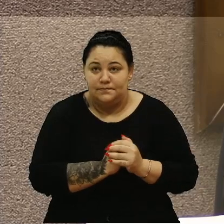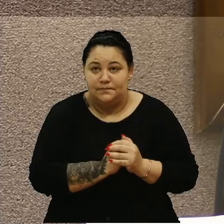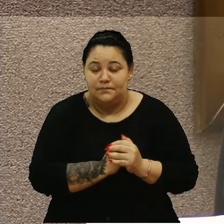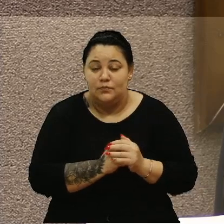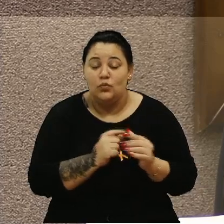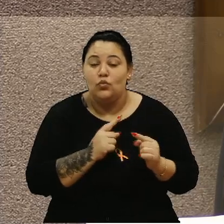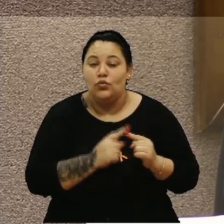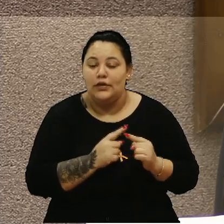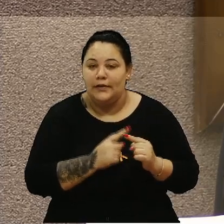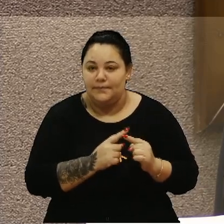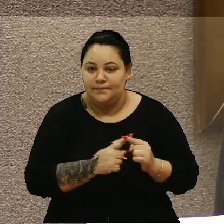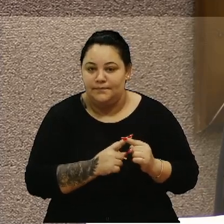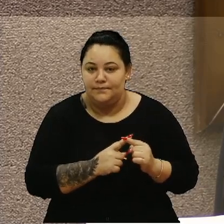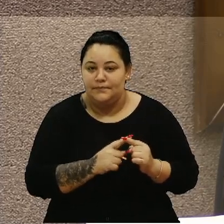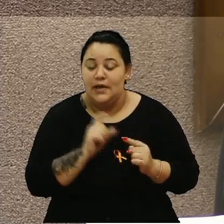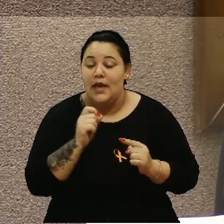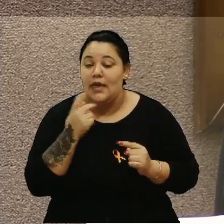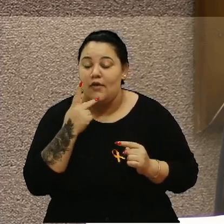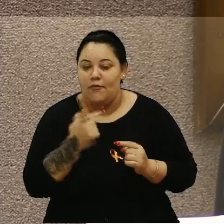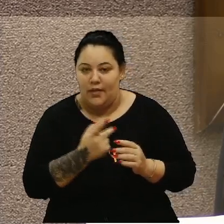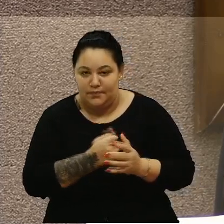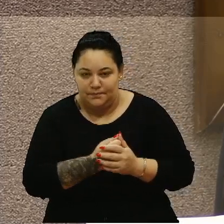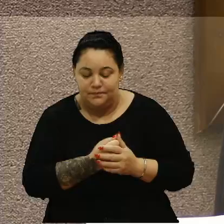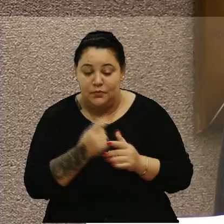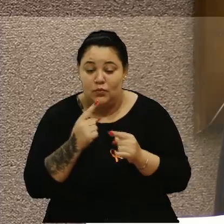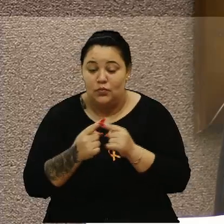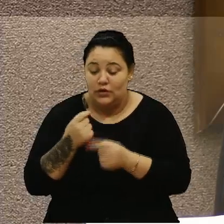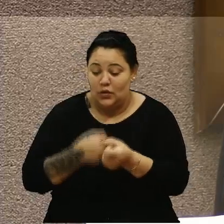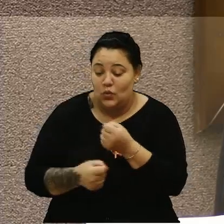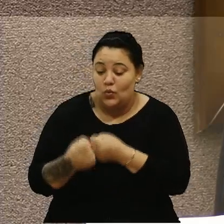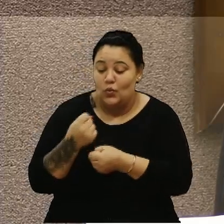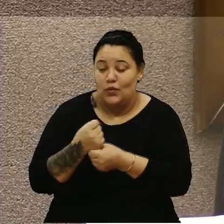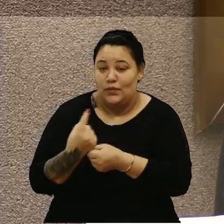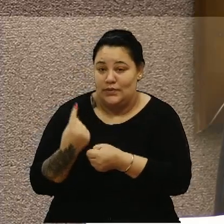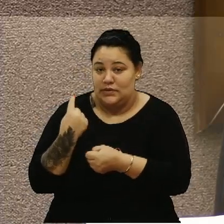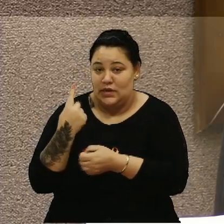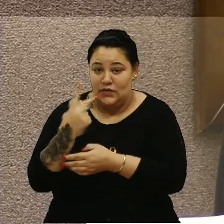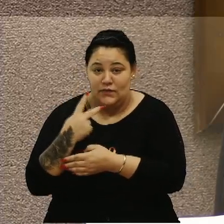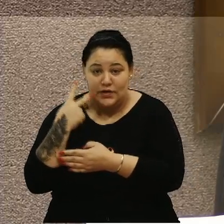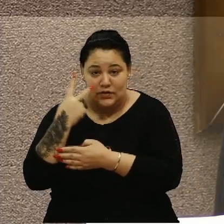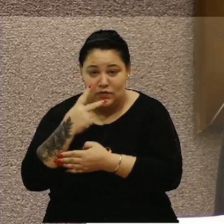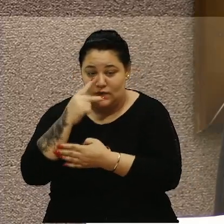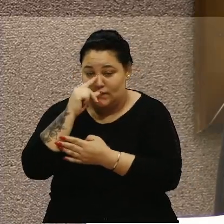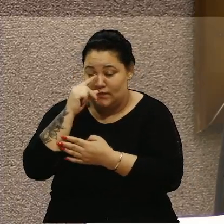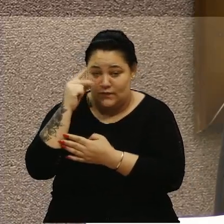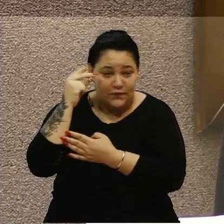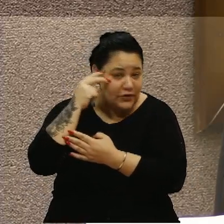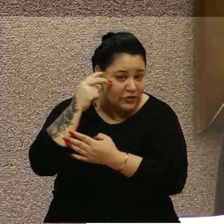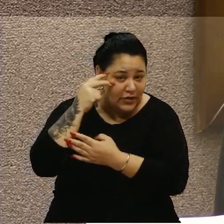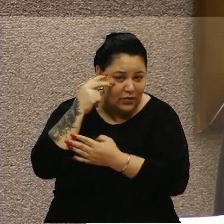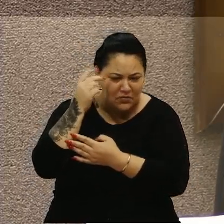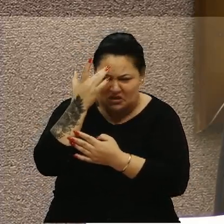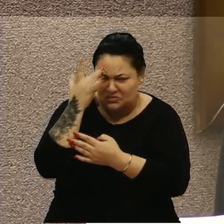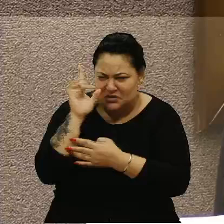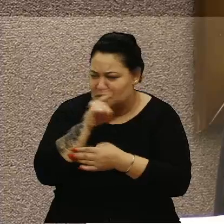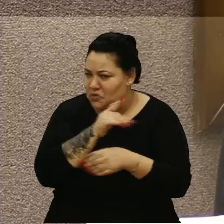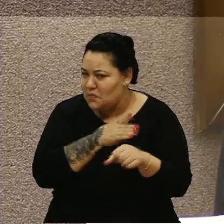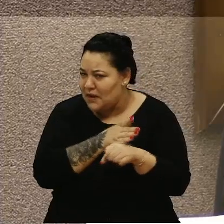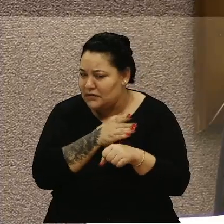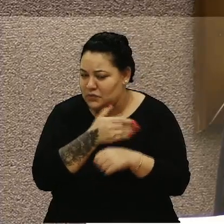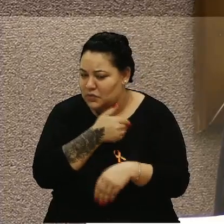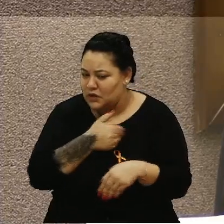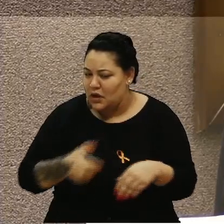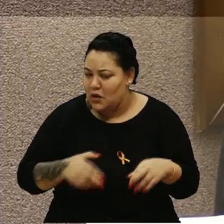Por quê que eu falo isso? Porque o ano passado, o vereador Fantinel, não sei se o senhor estava lá, naquela audiência do